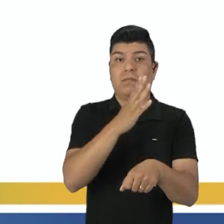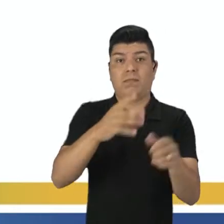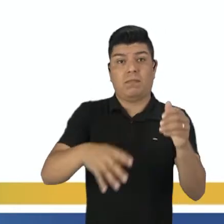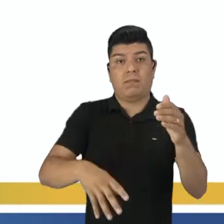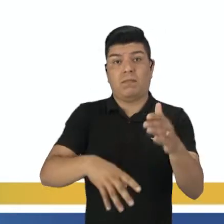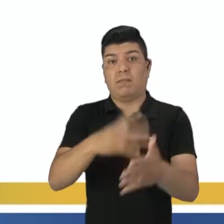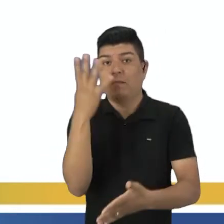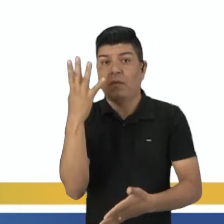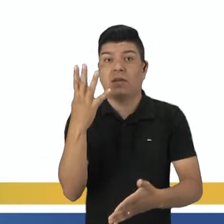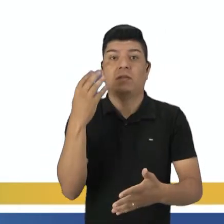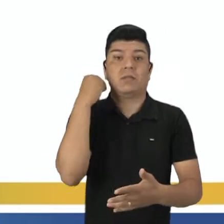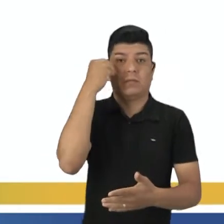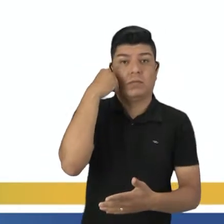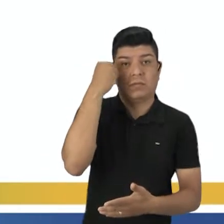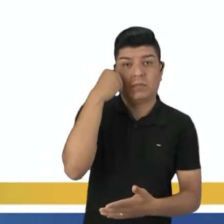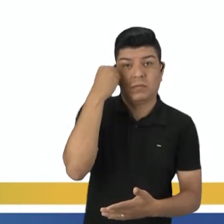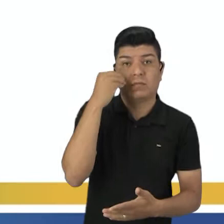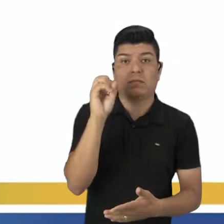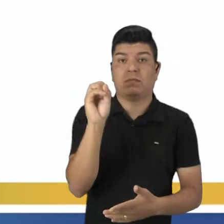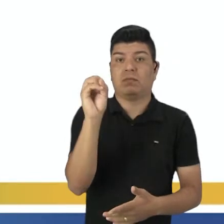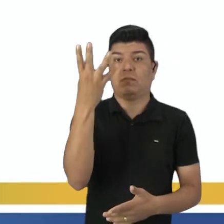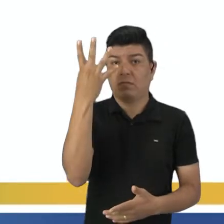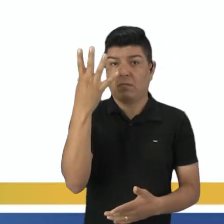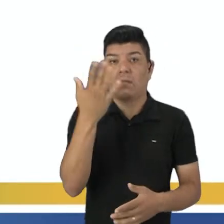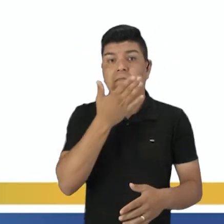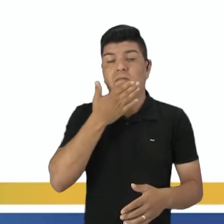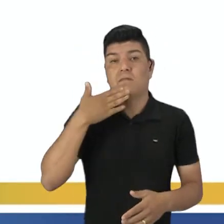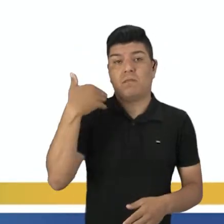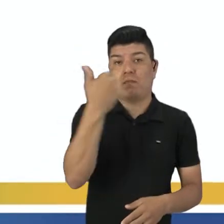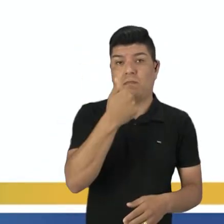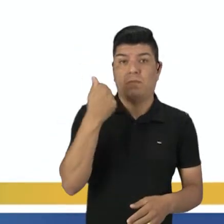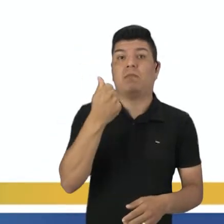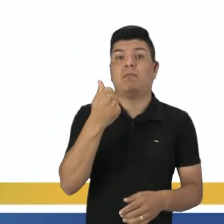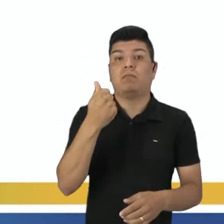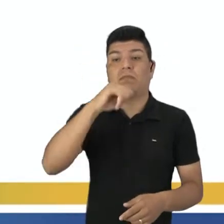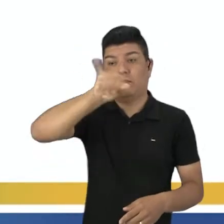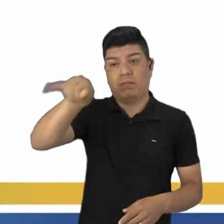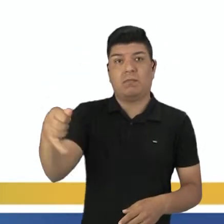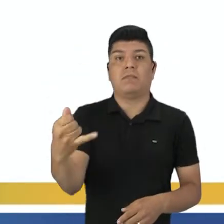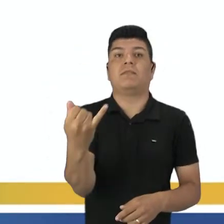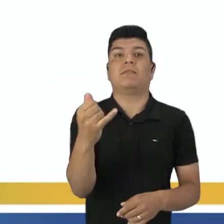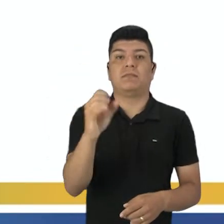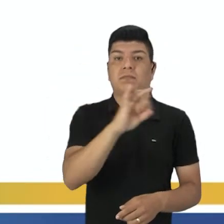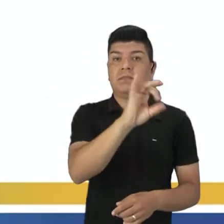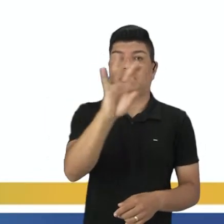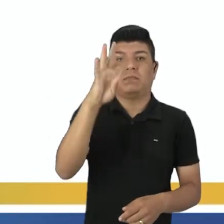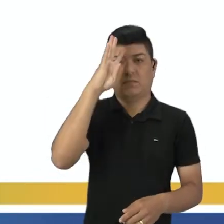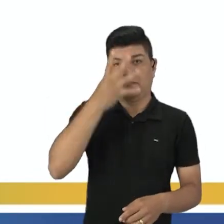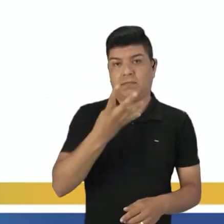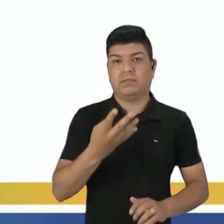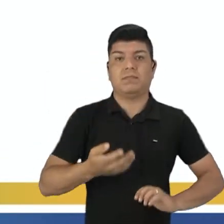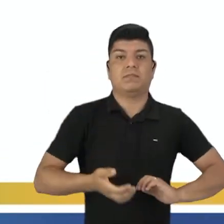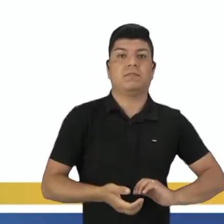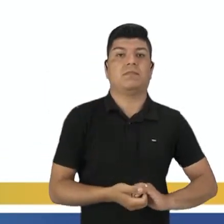vezes que o experimento for repetido, melhor serão as estimativas de chances para cada resultado.